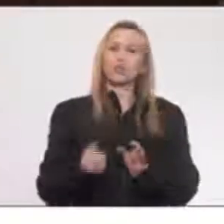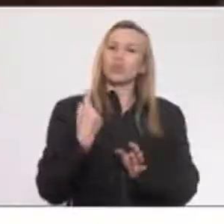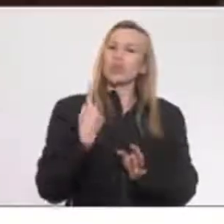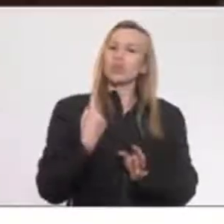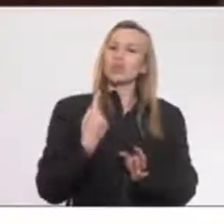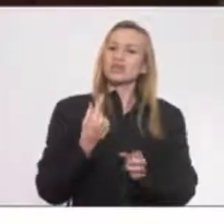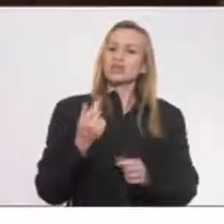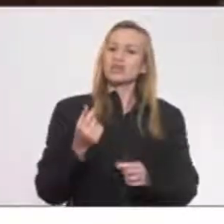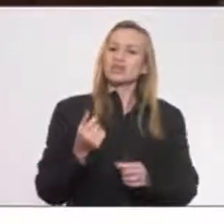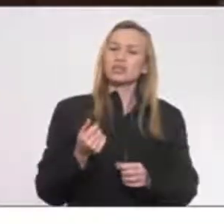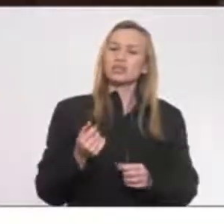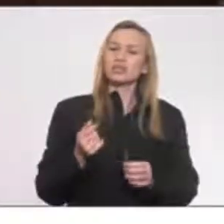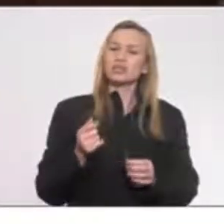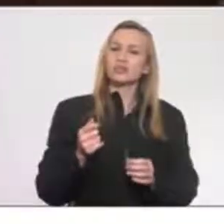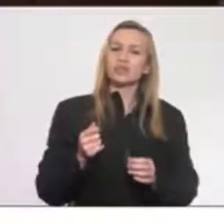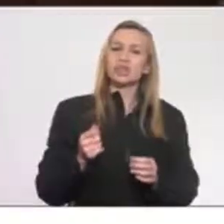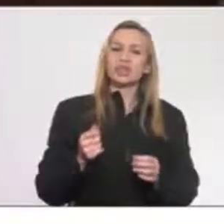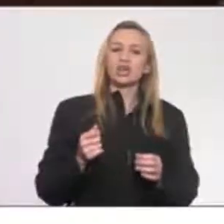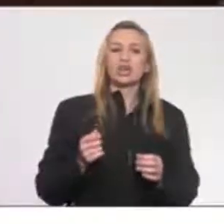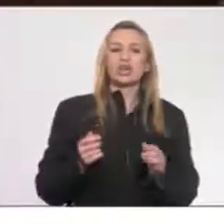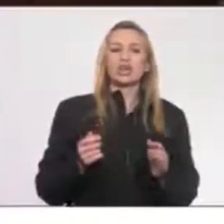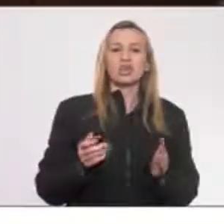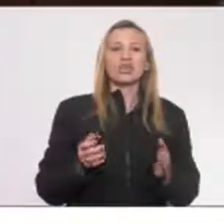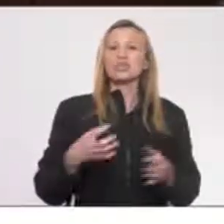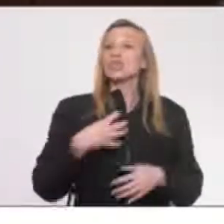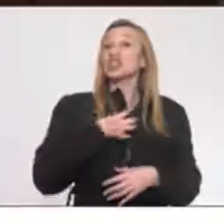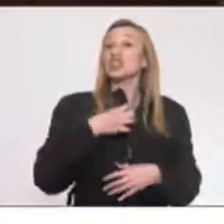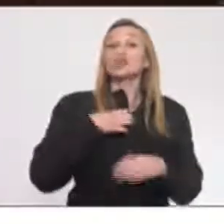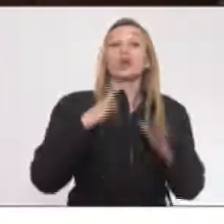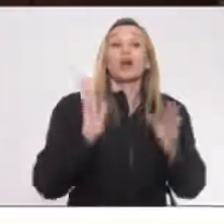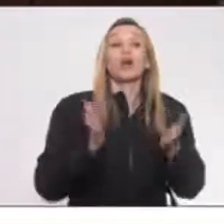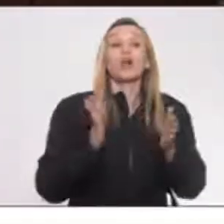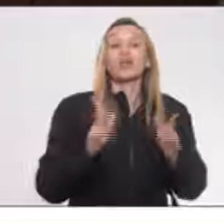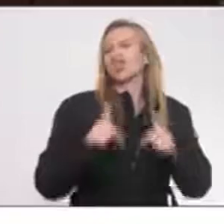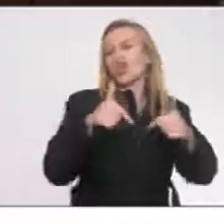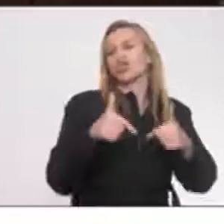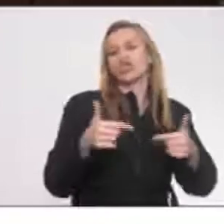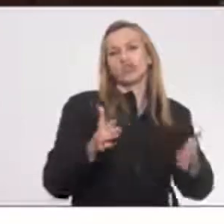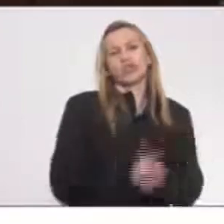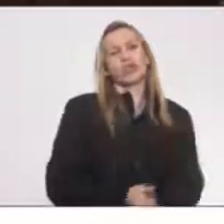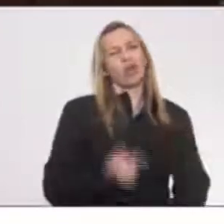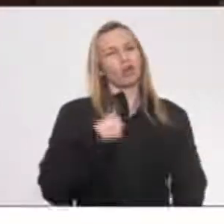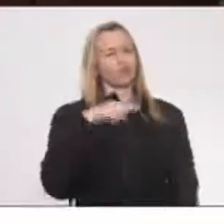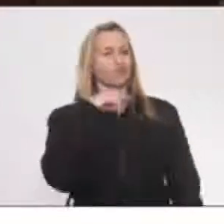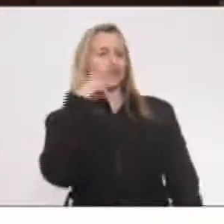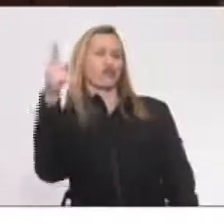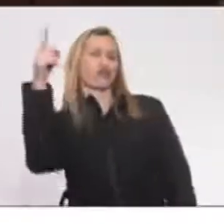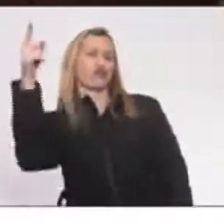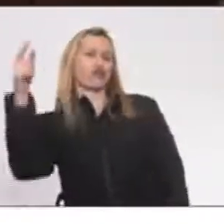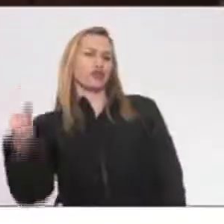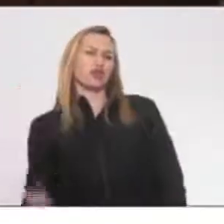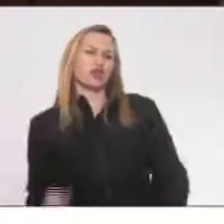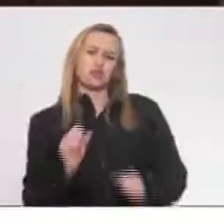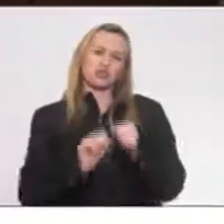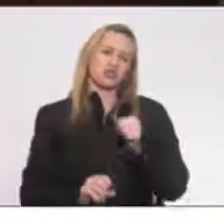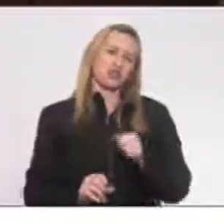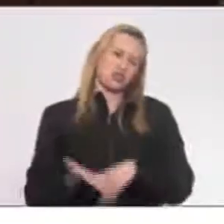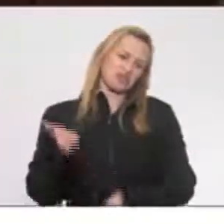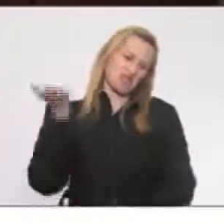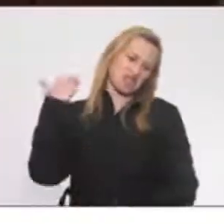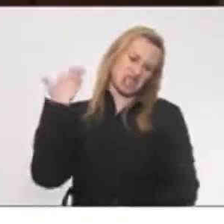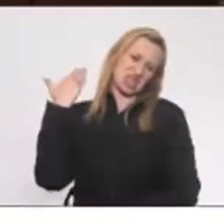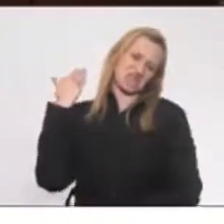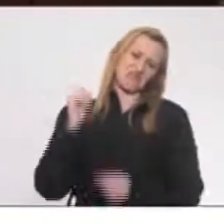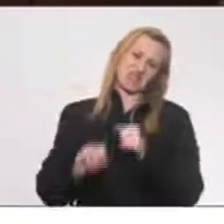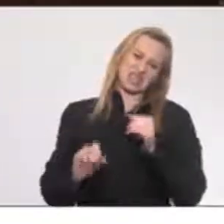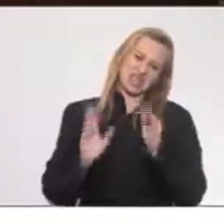Marcelo Crivella, no sentido de agir, coisa que, aliás, eu duvido, porque não fez até hoje e